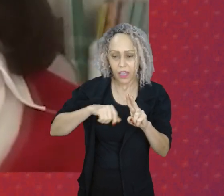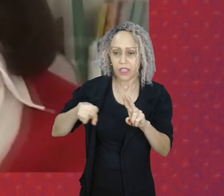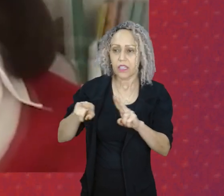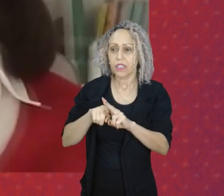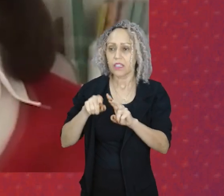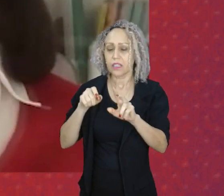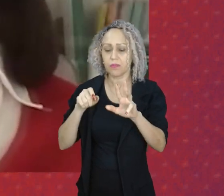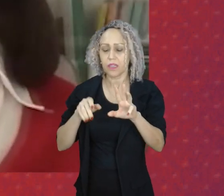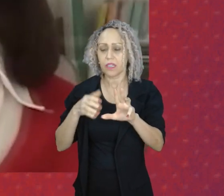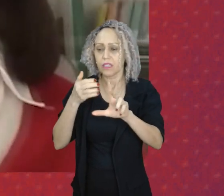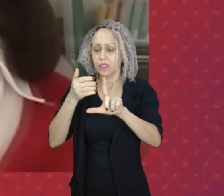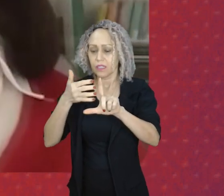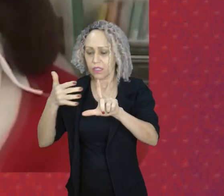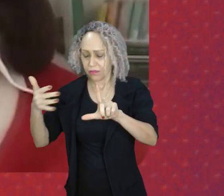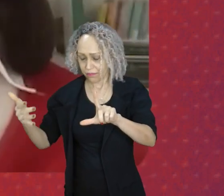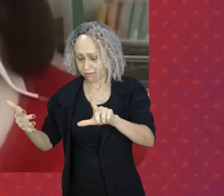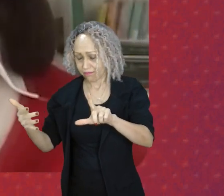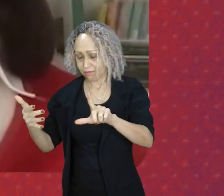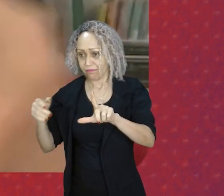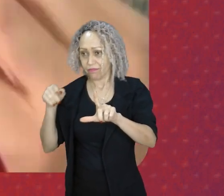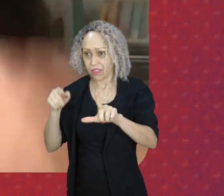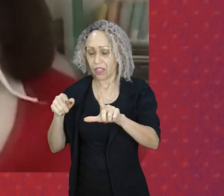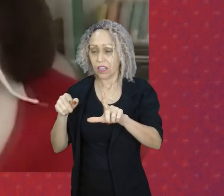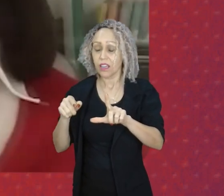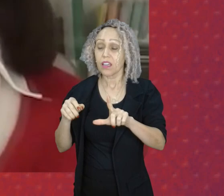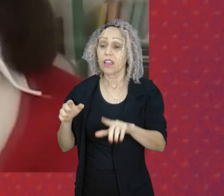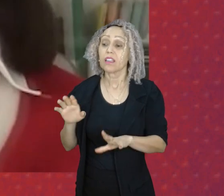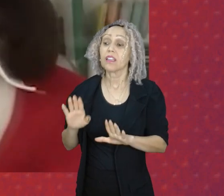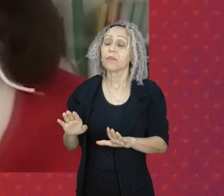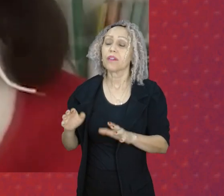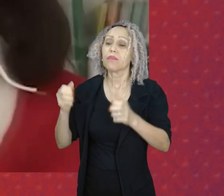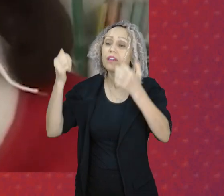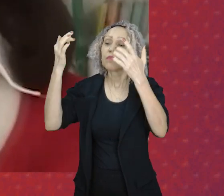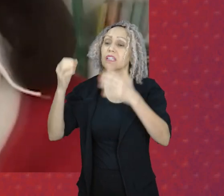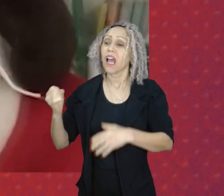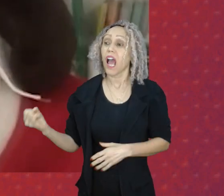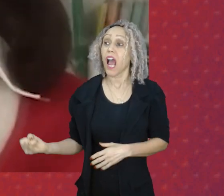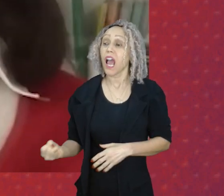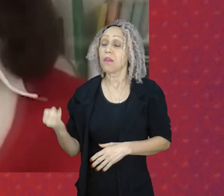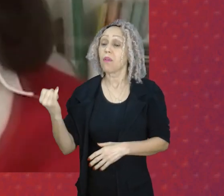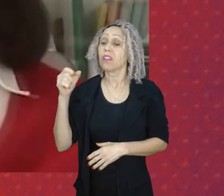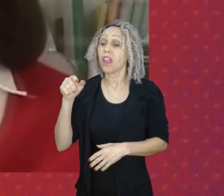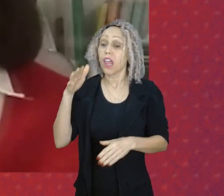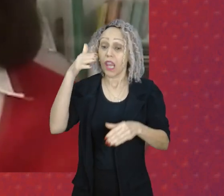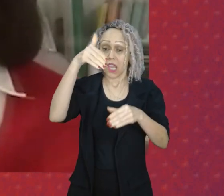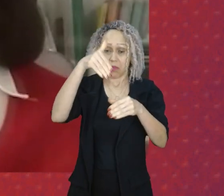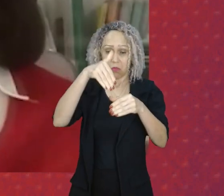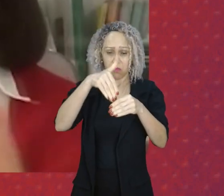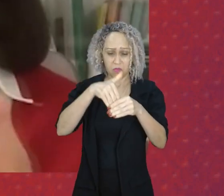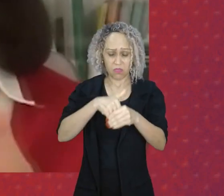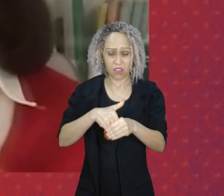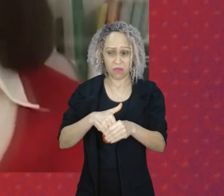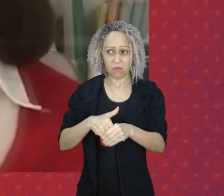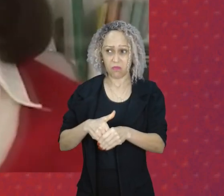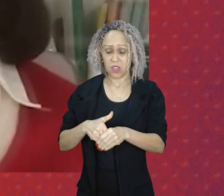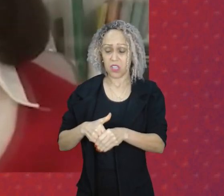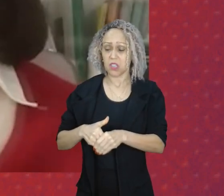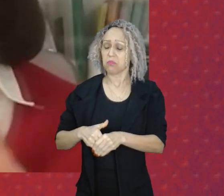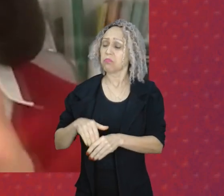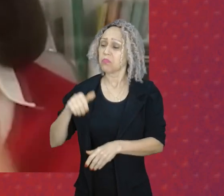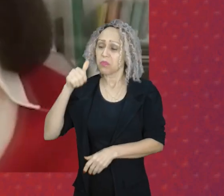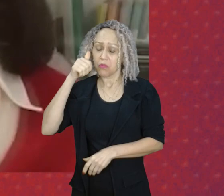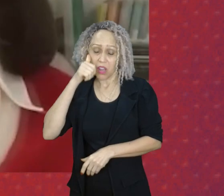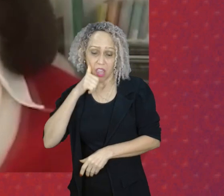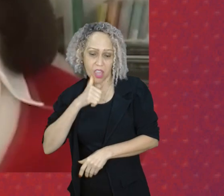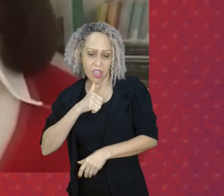esta eleição teve na expansão da representação das mulheres, das negras,